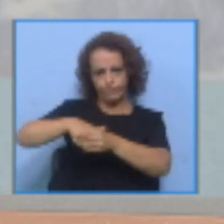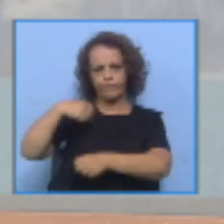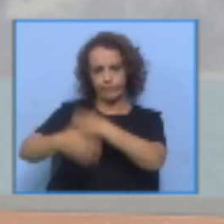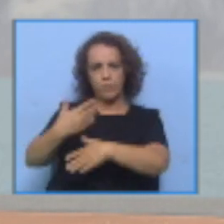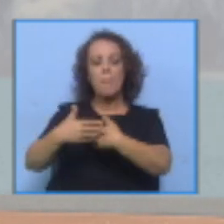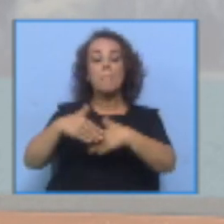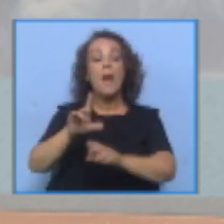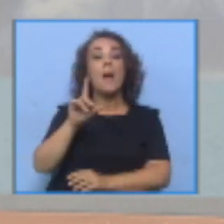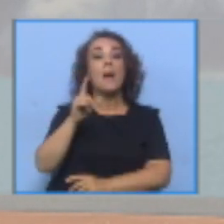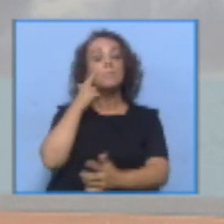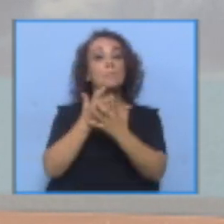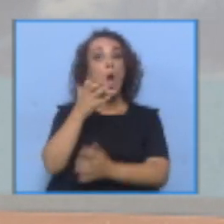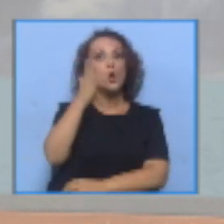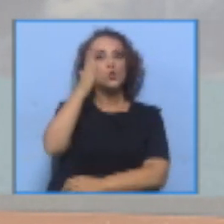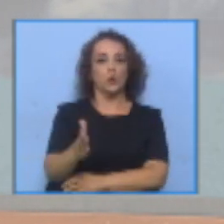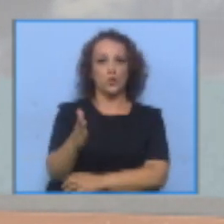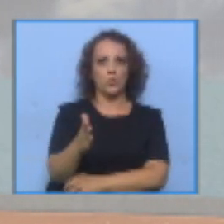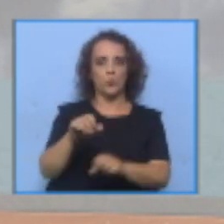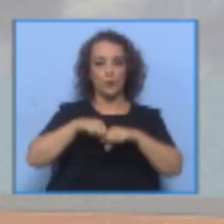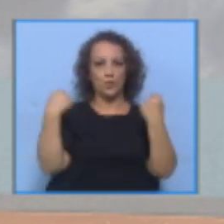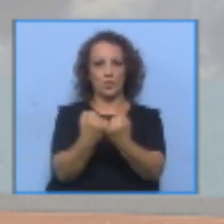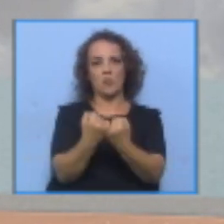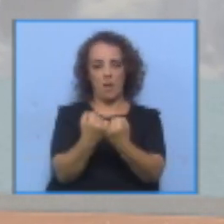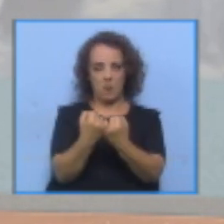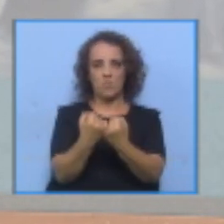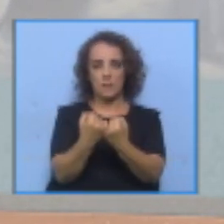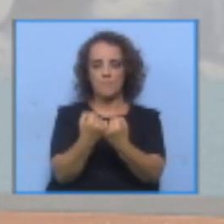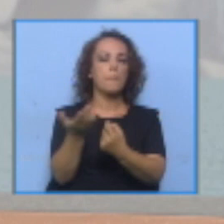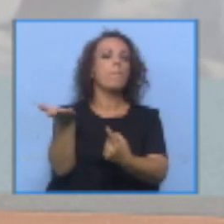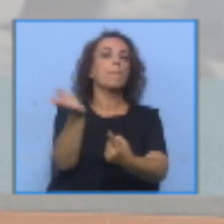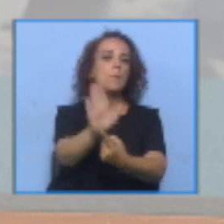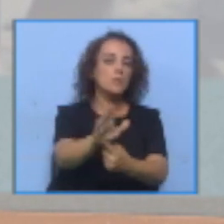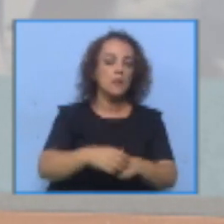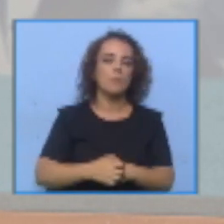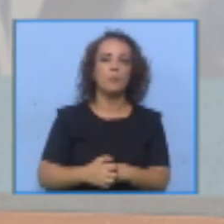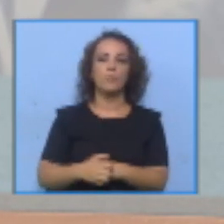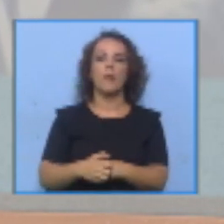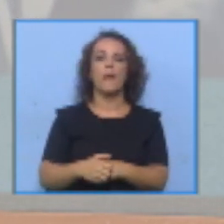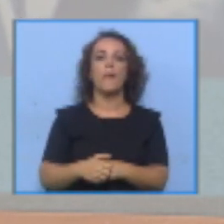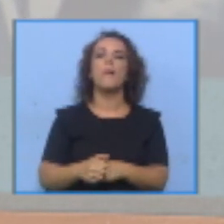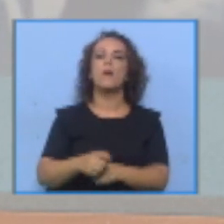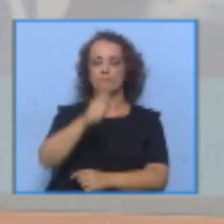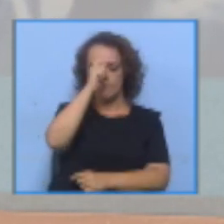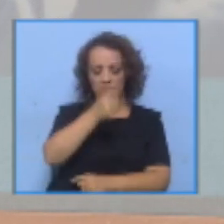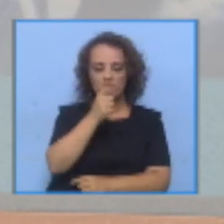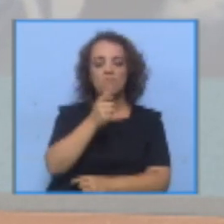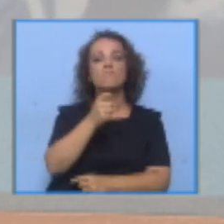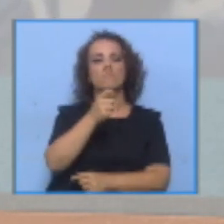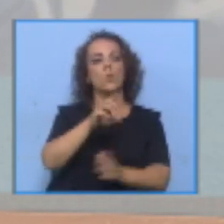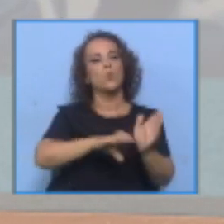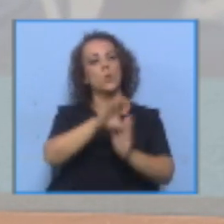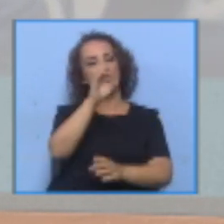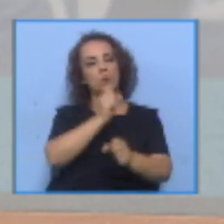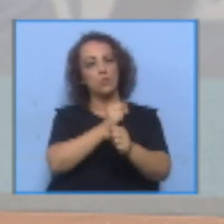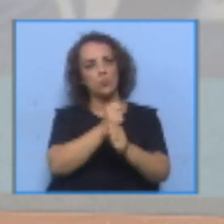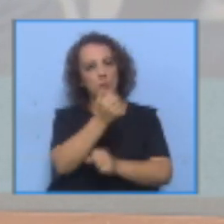funcionamento justo da sociedade. Por exemplo, o reconhecimento da dignidade do trabalho e da